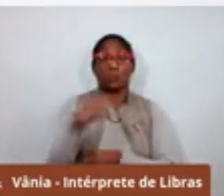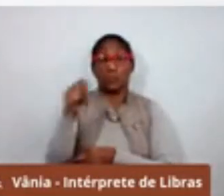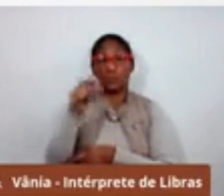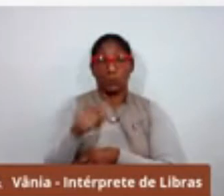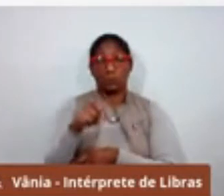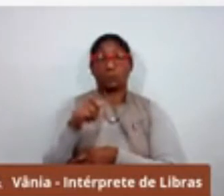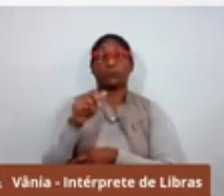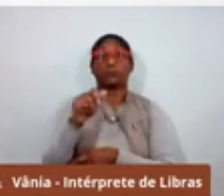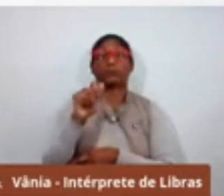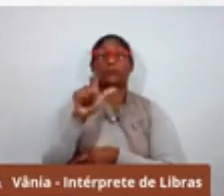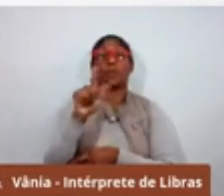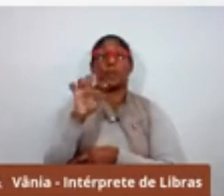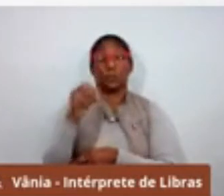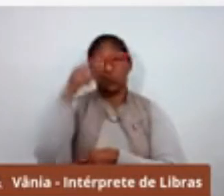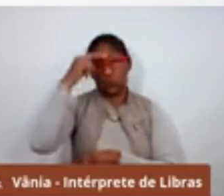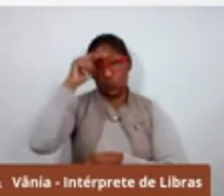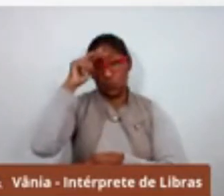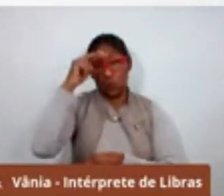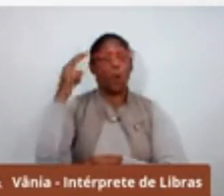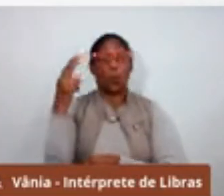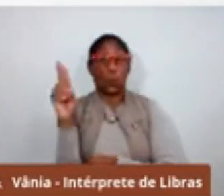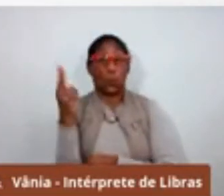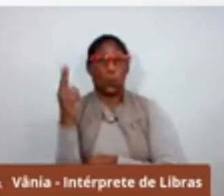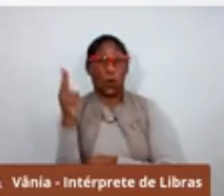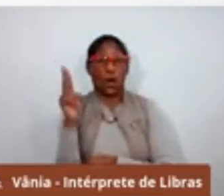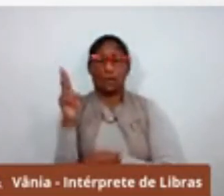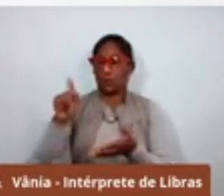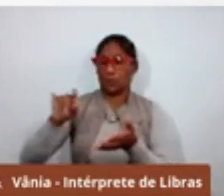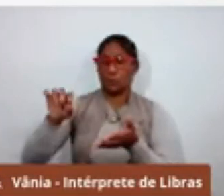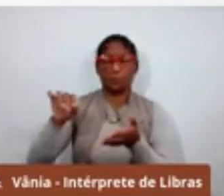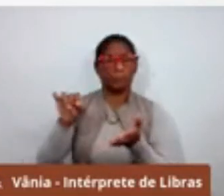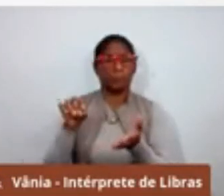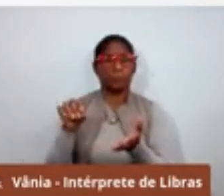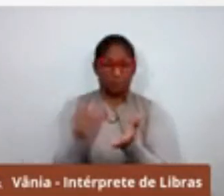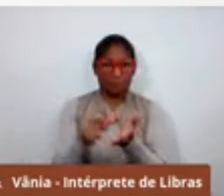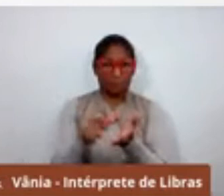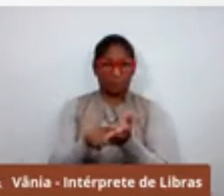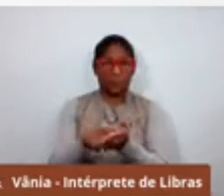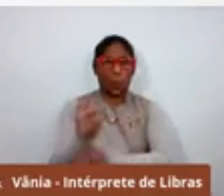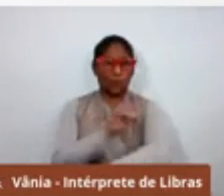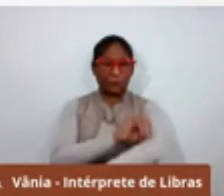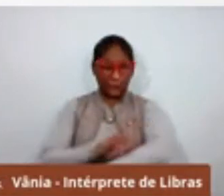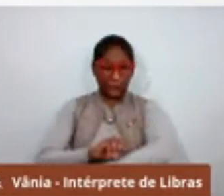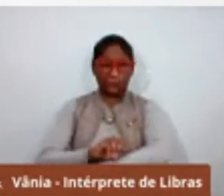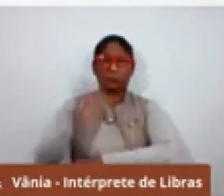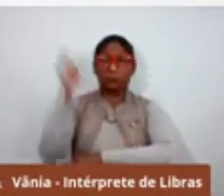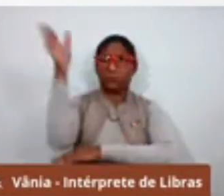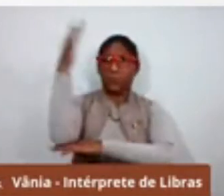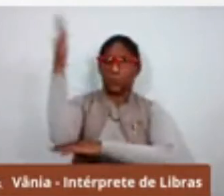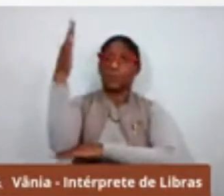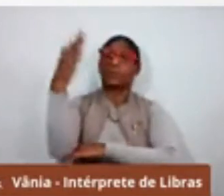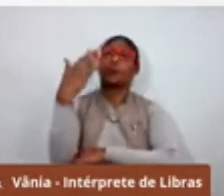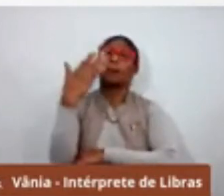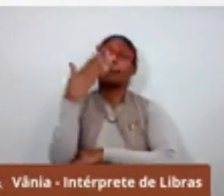Uruguai enviou na última quinta-feira um ofício-sugestão ao governador para que as cores das bandeiras sejam adotadas de